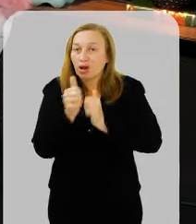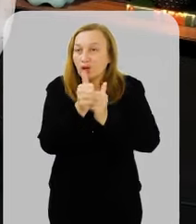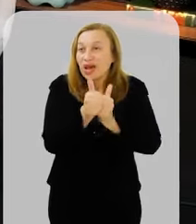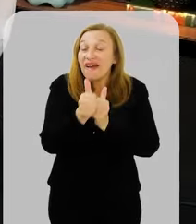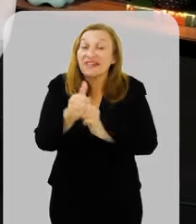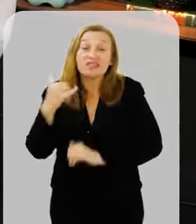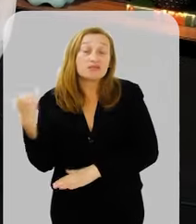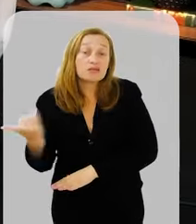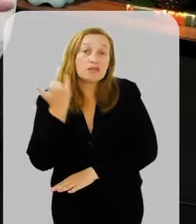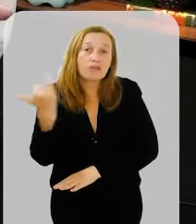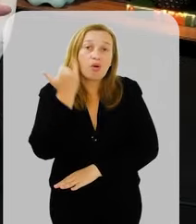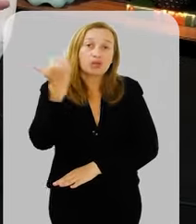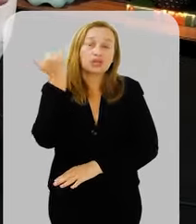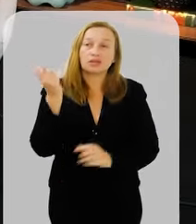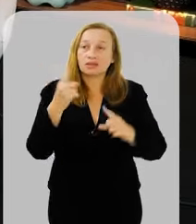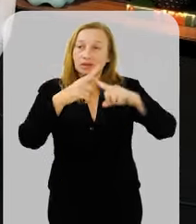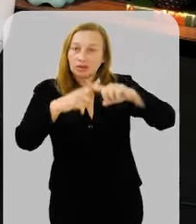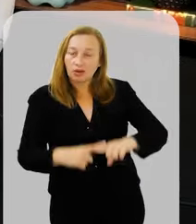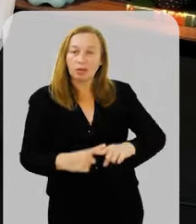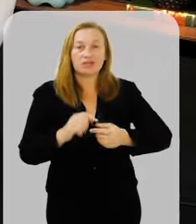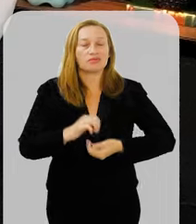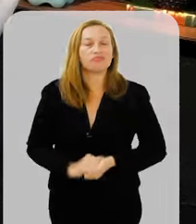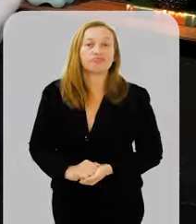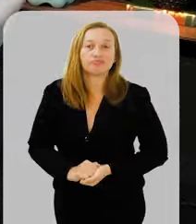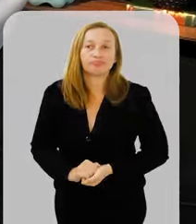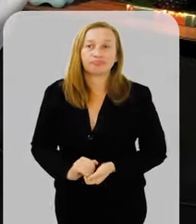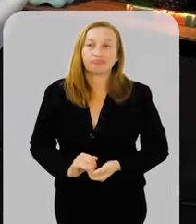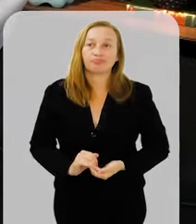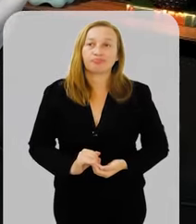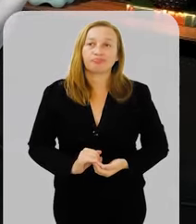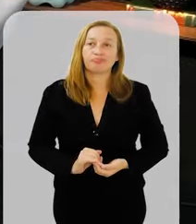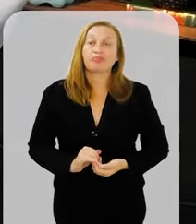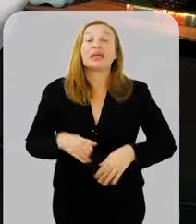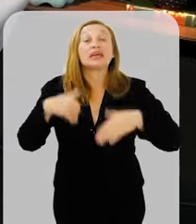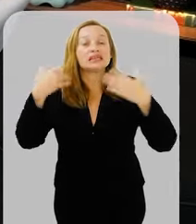Então, essa importância da competição.